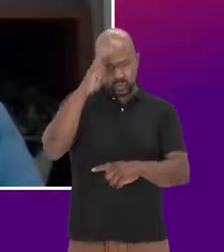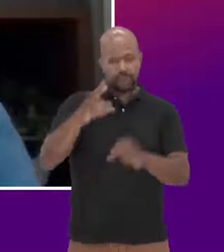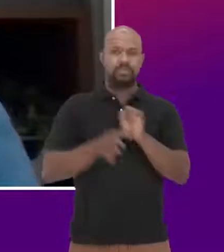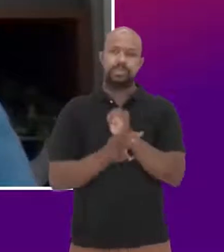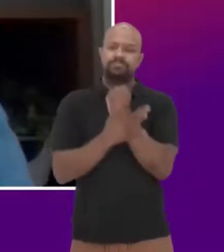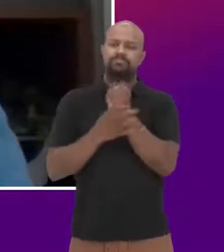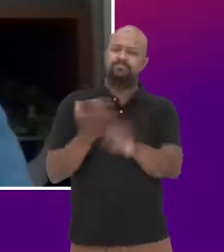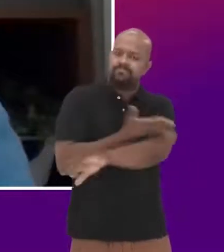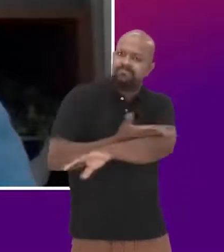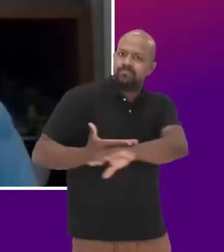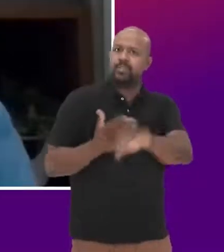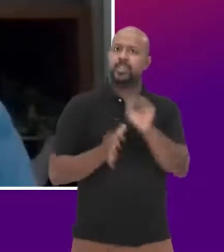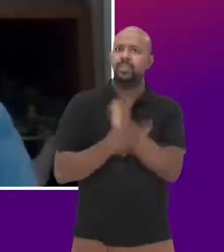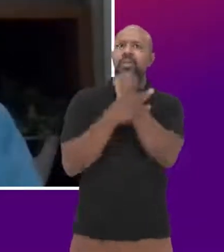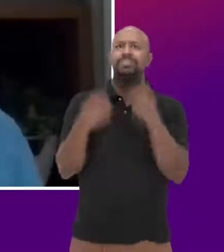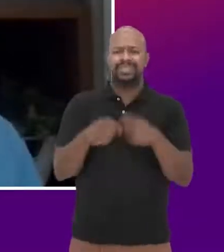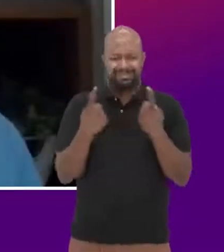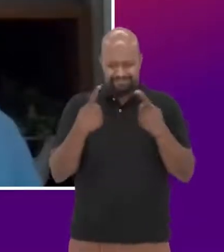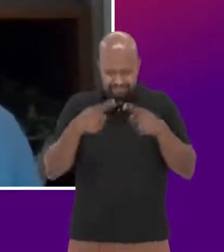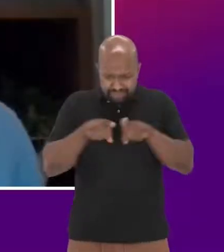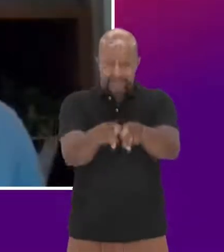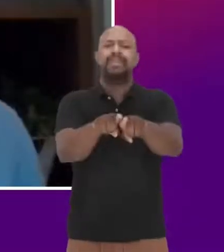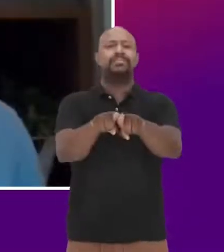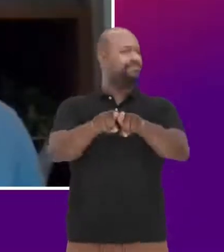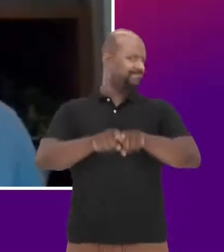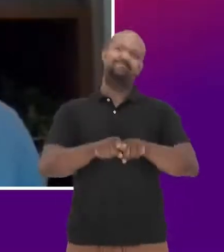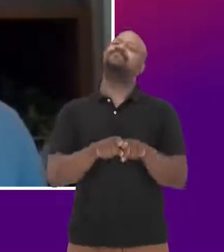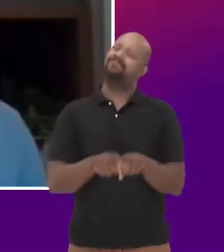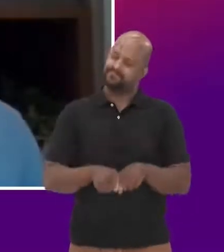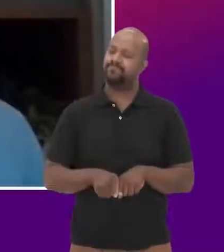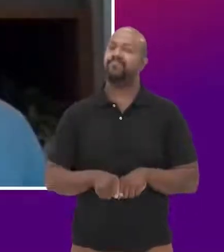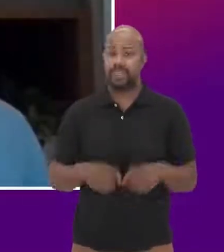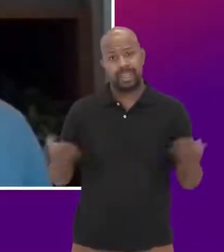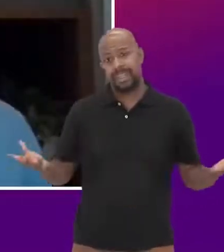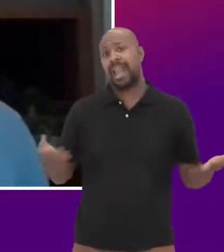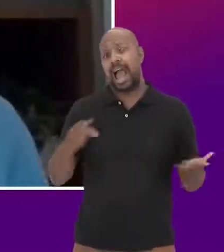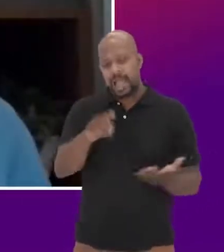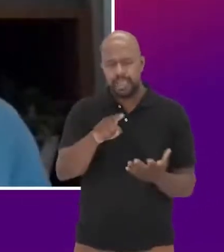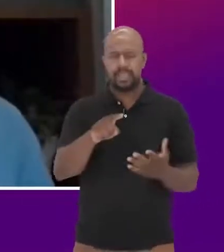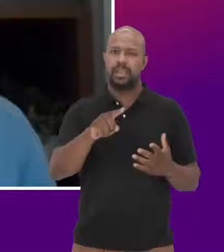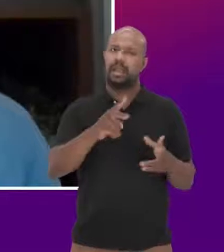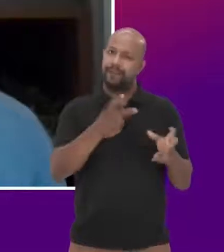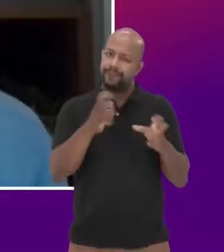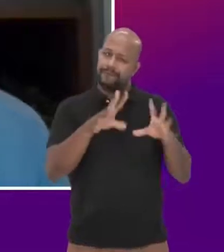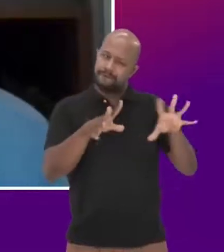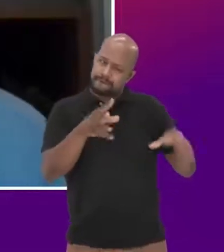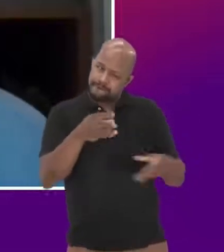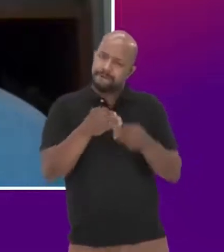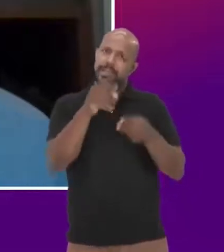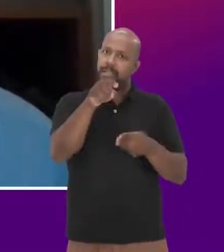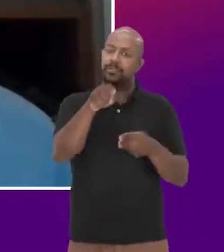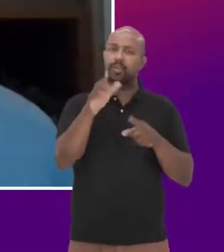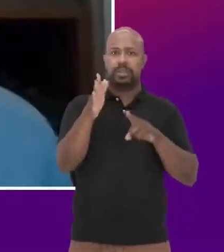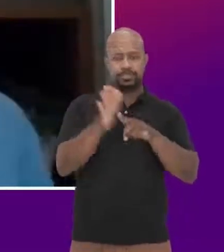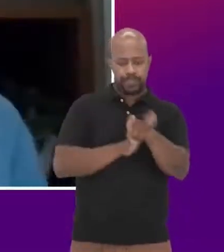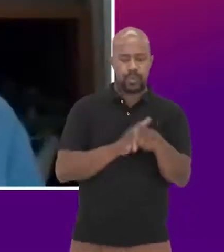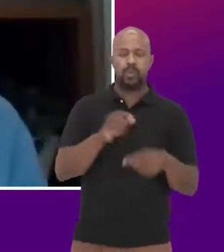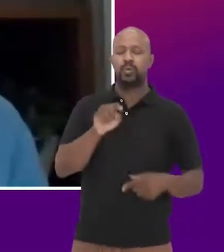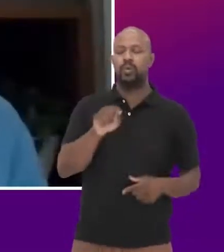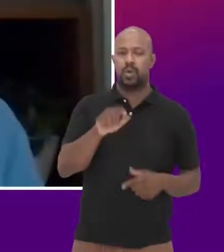seguro, elas têm que andar lado a lado. E ainda existe, e aí pegando um pouco do gancho do que você